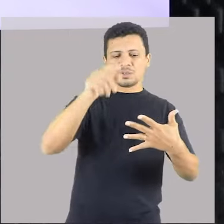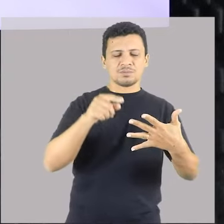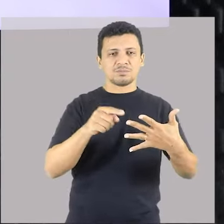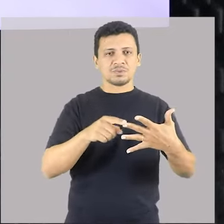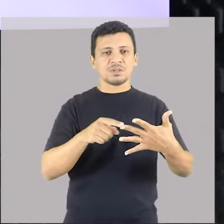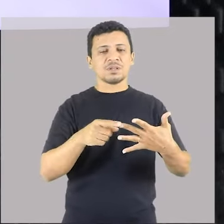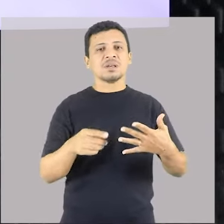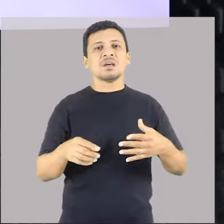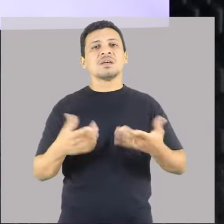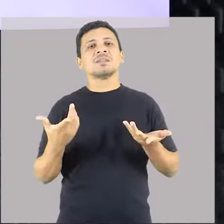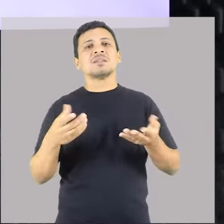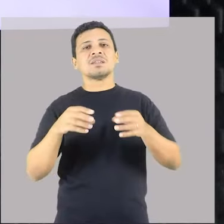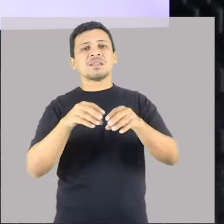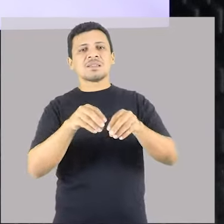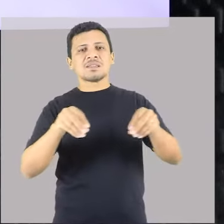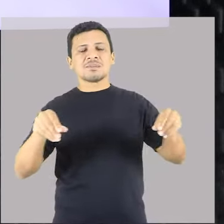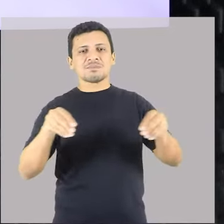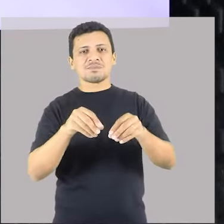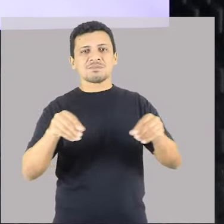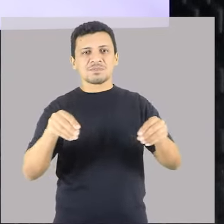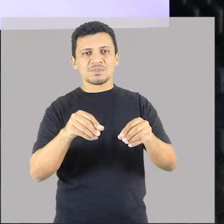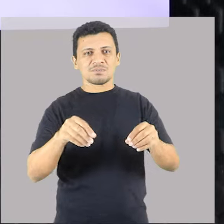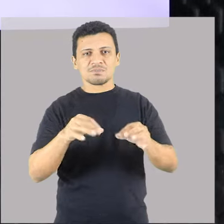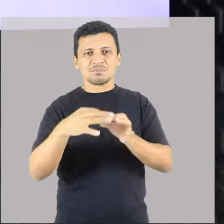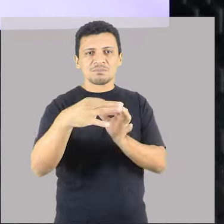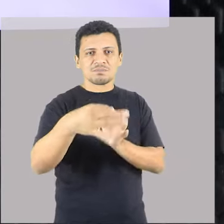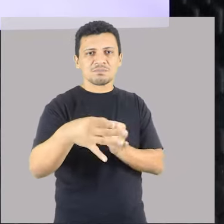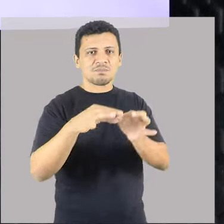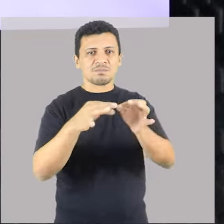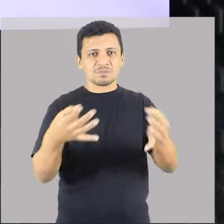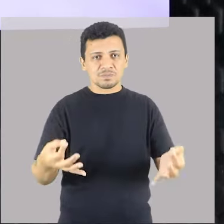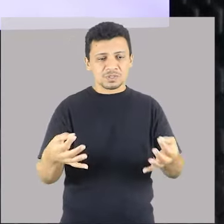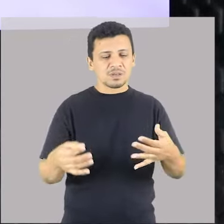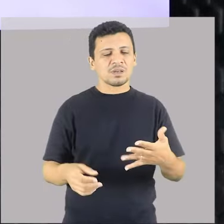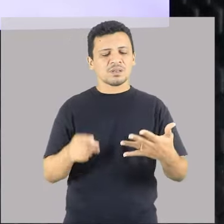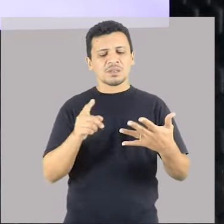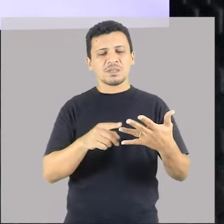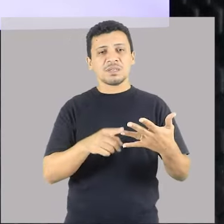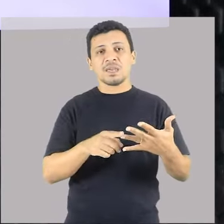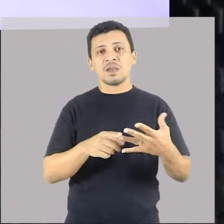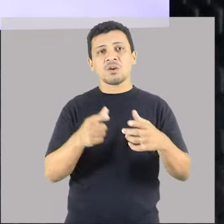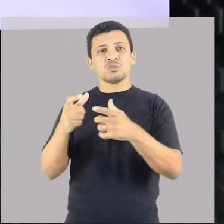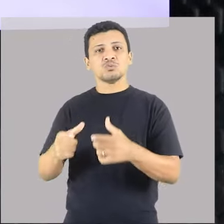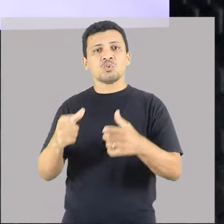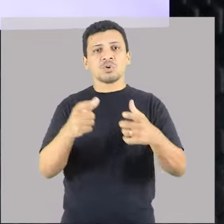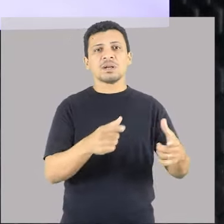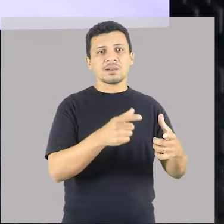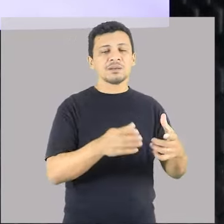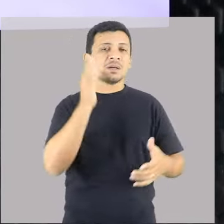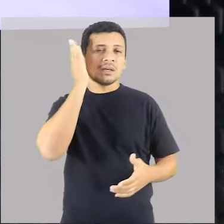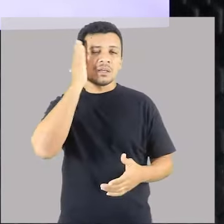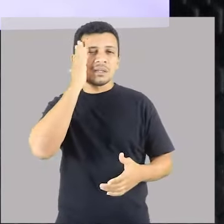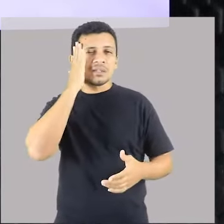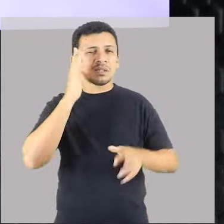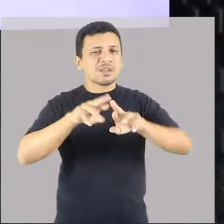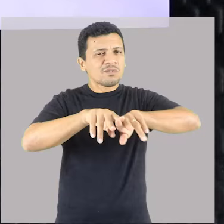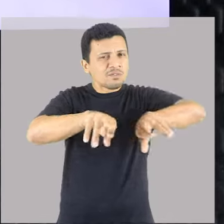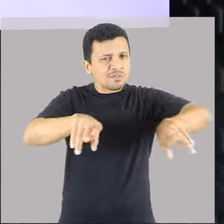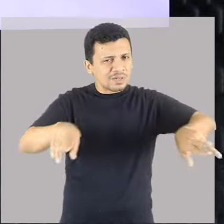território e lugar que vão ajudar a compreender melhor as variações as características desse